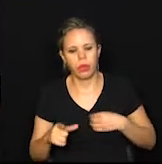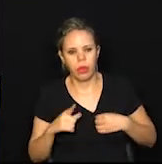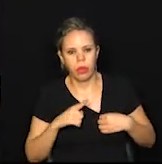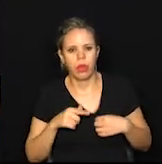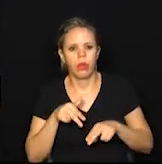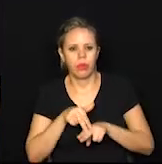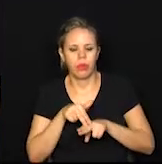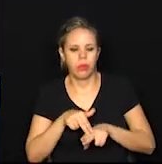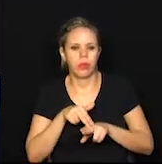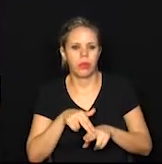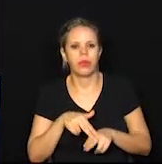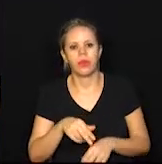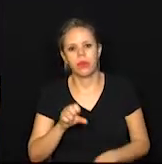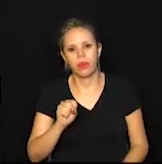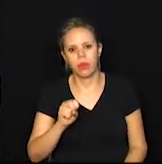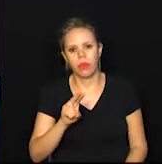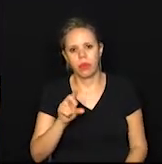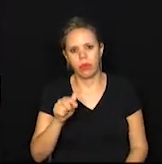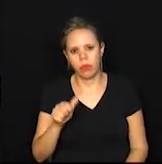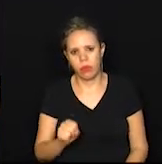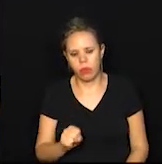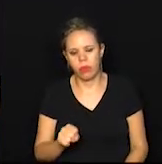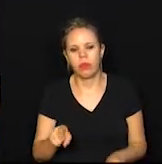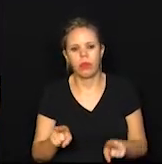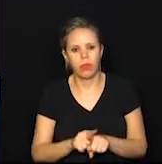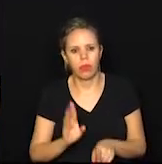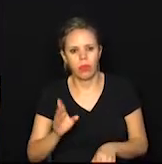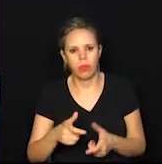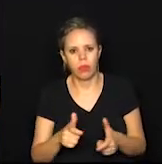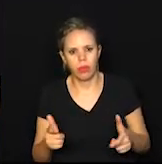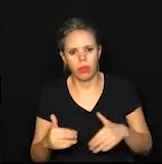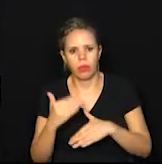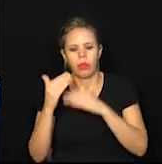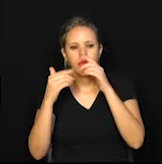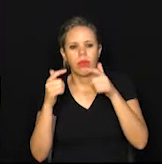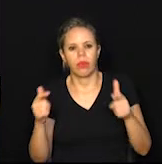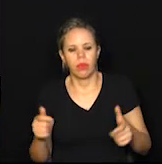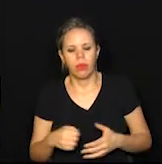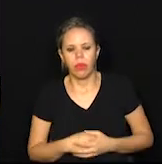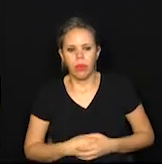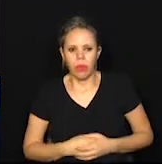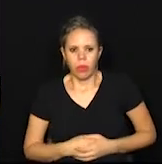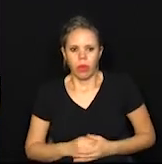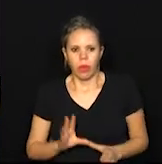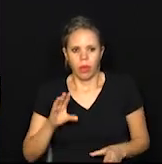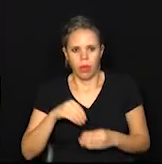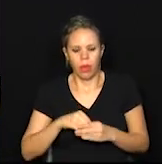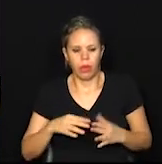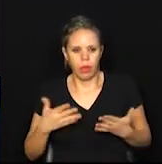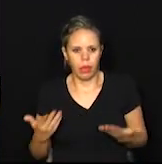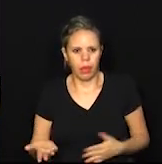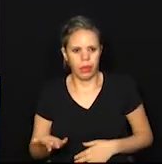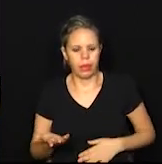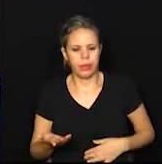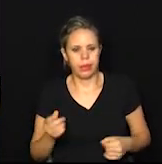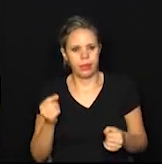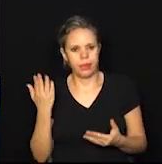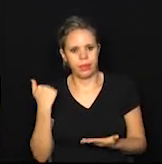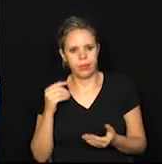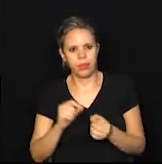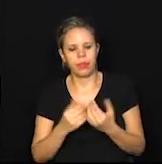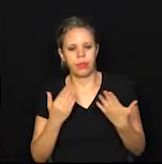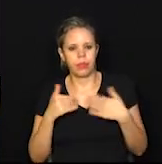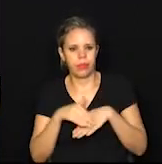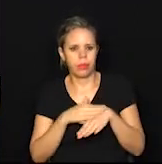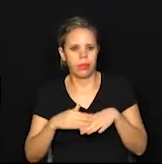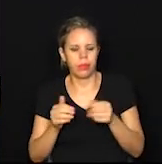skate, e a de Souza também, que é uma que já está em grande avanço. E dentro disso daí, a gente está fazendo algumas conversas